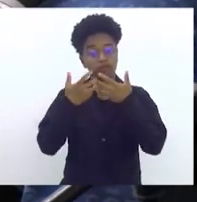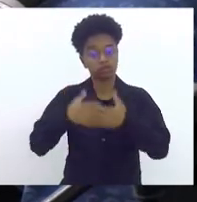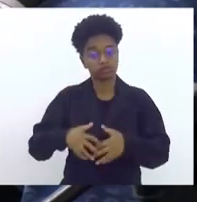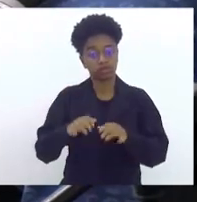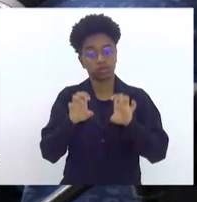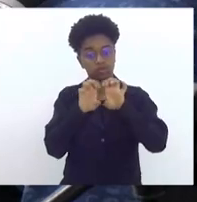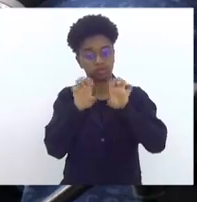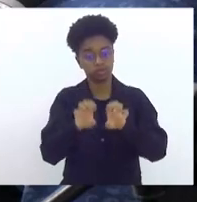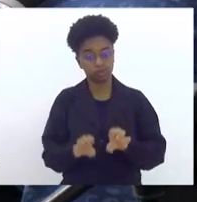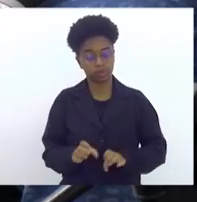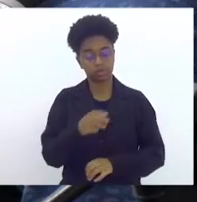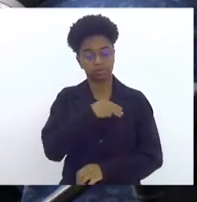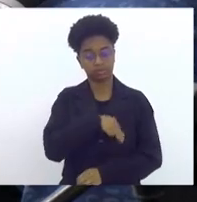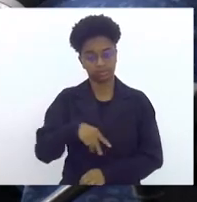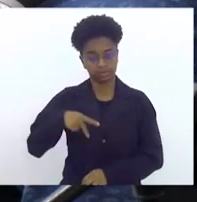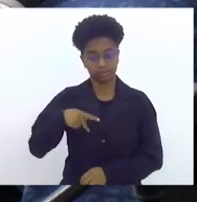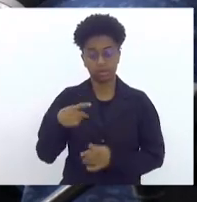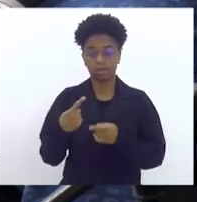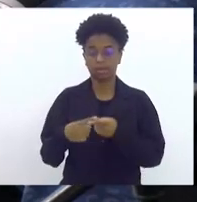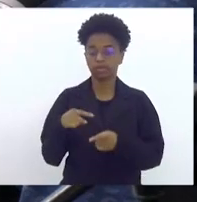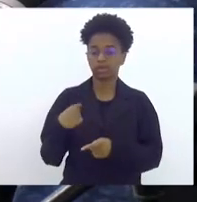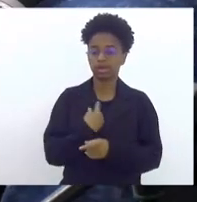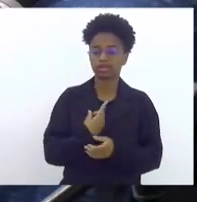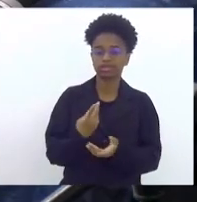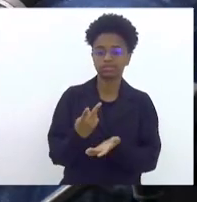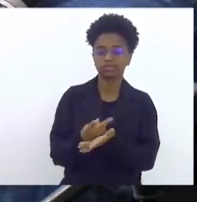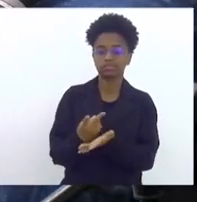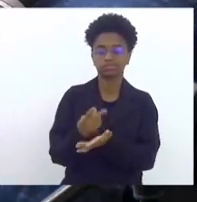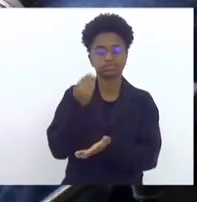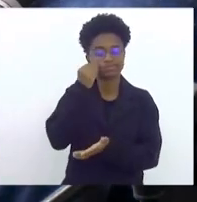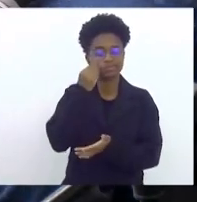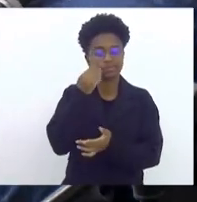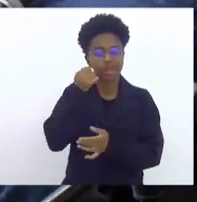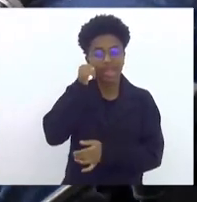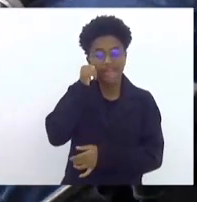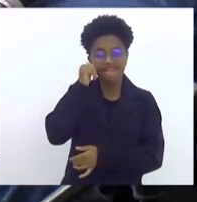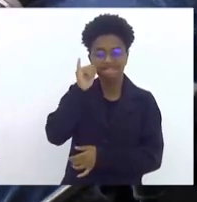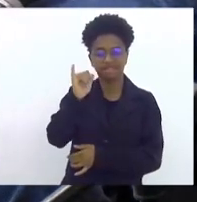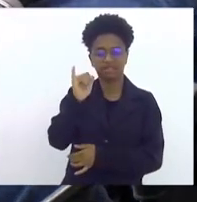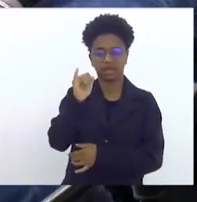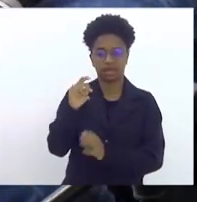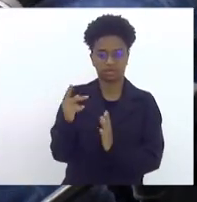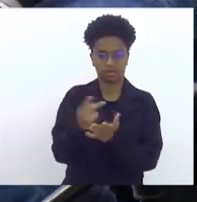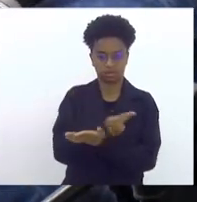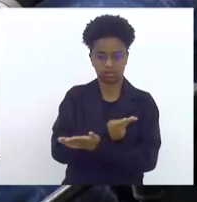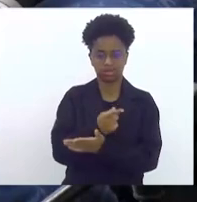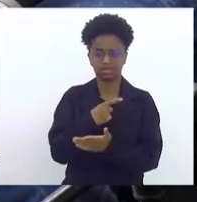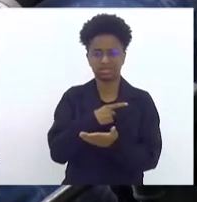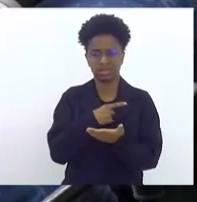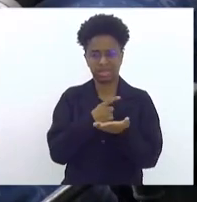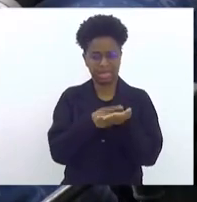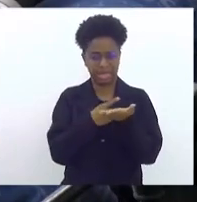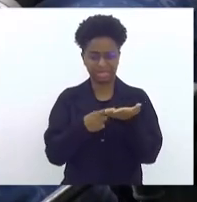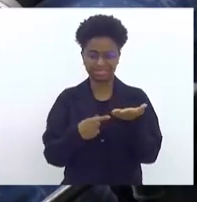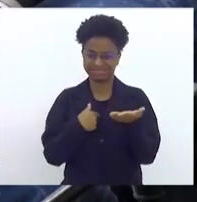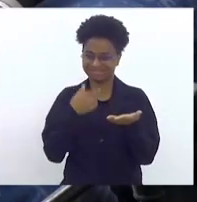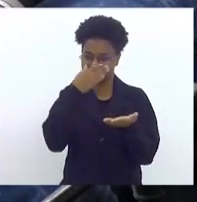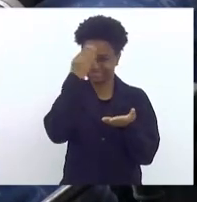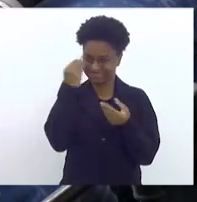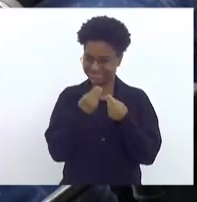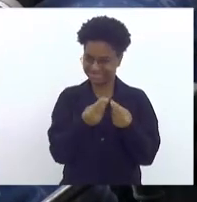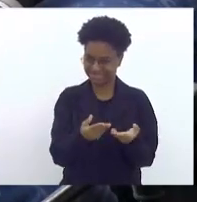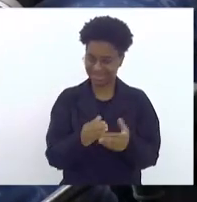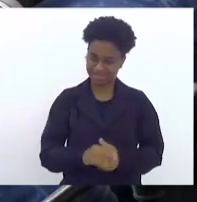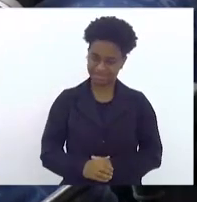efetivamente nós trabalhamos com a prevenção nós temos uma cartilha que eu esqueci de trazer